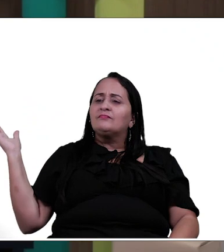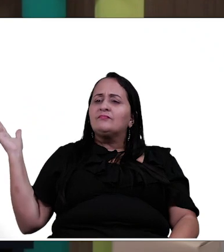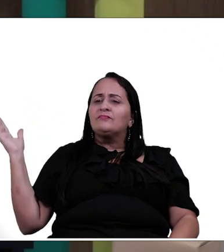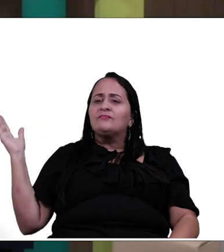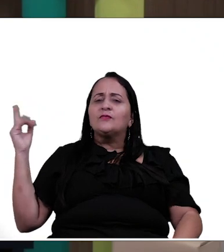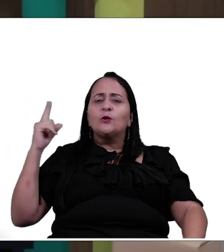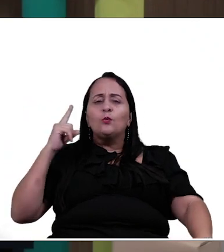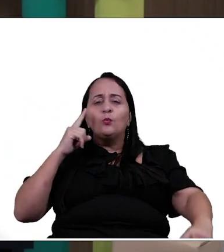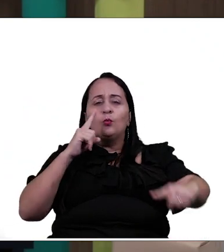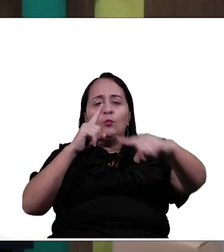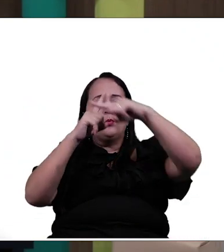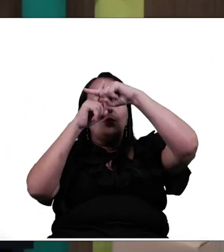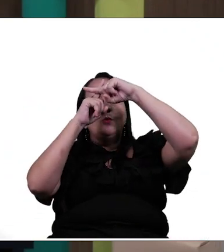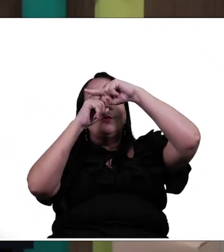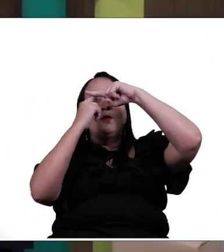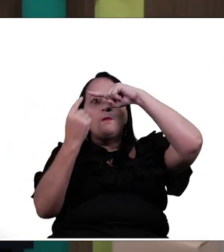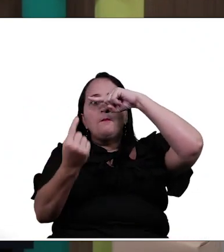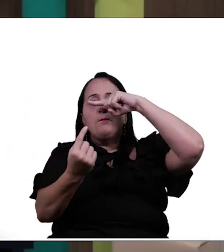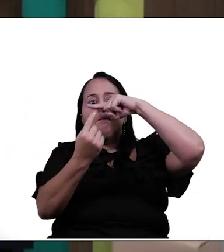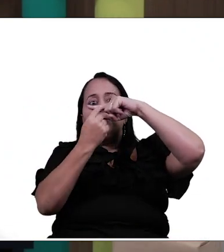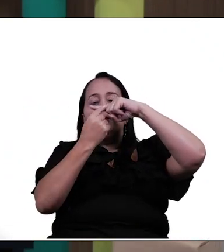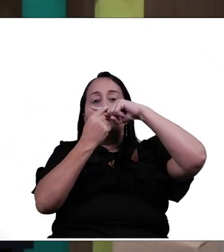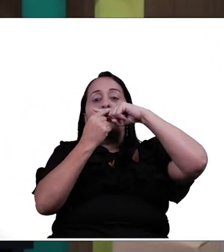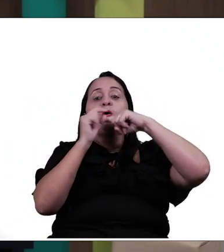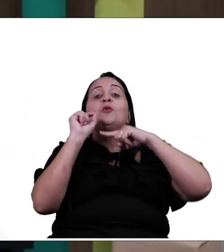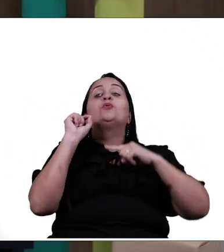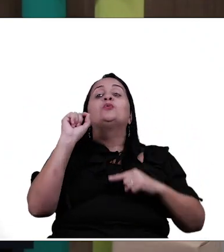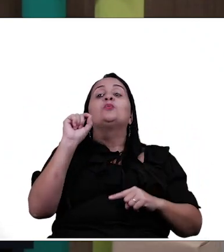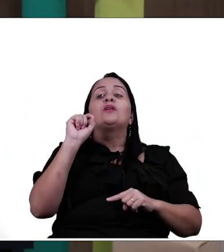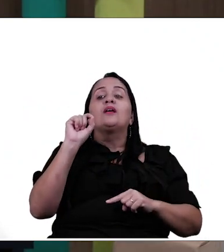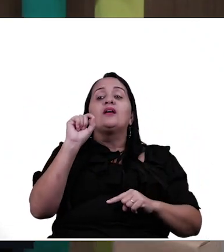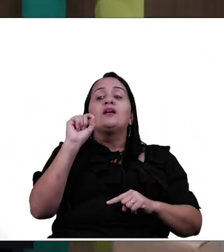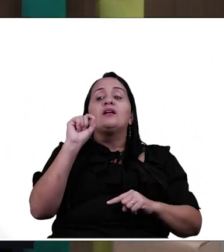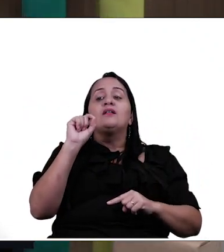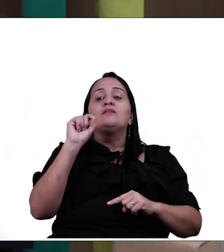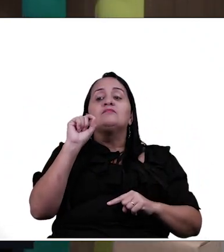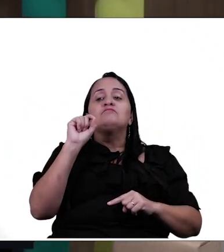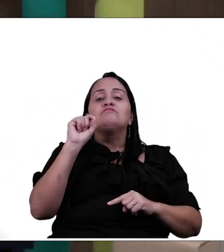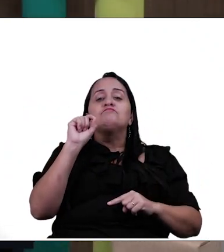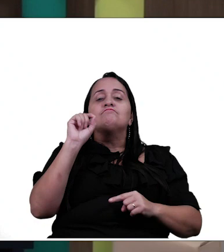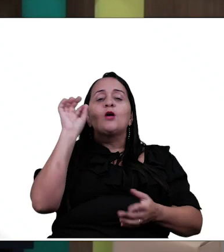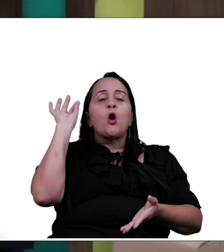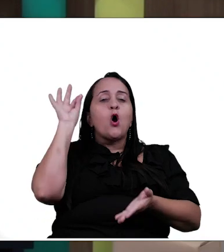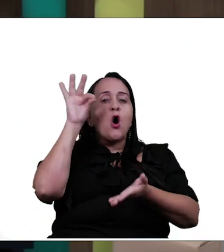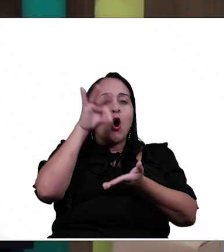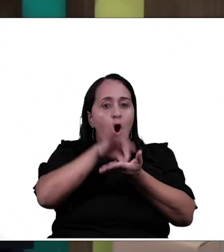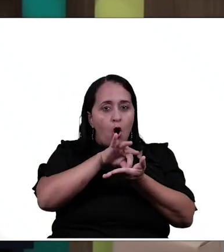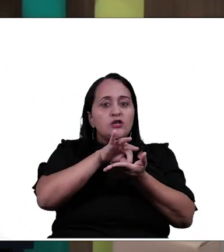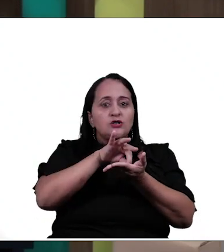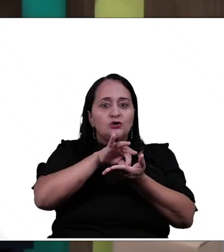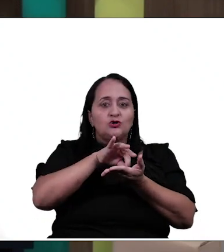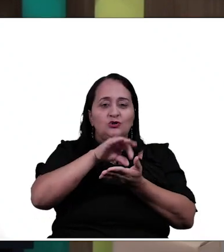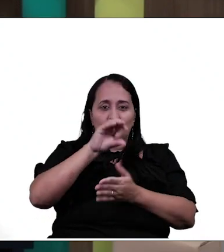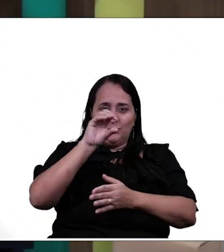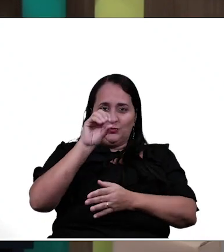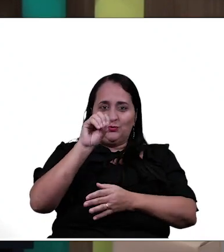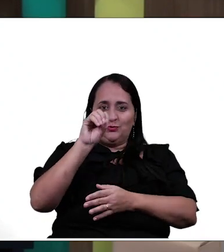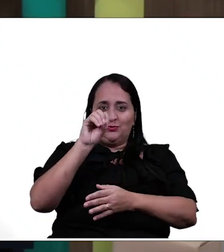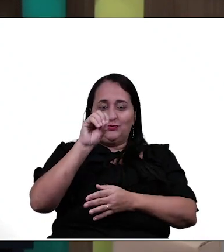periódicas simples e nas dízimas periódicas compostas. O que vem a ser uma dízima